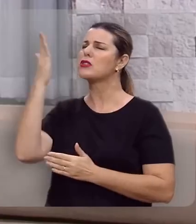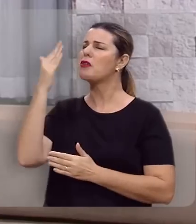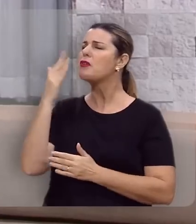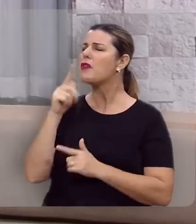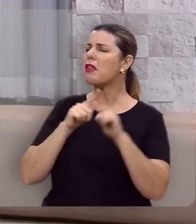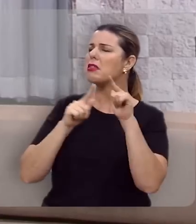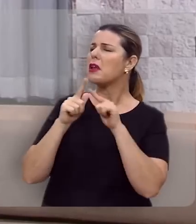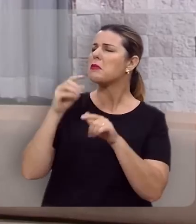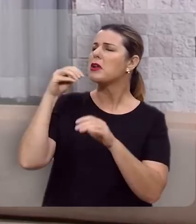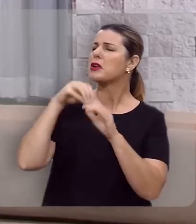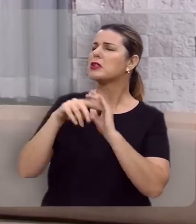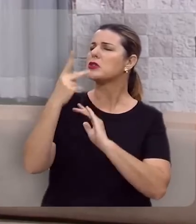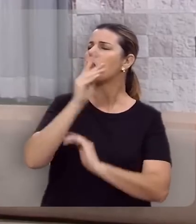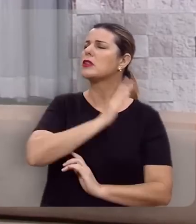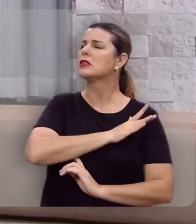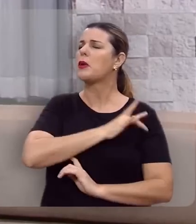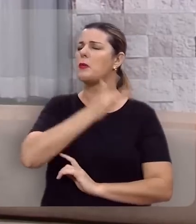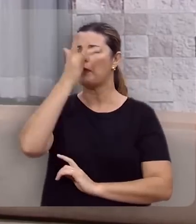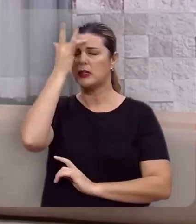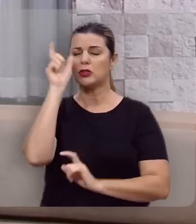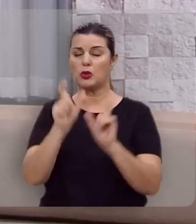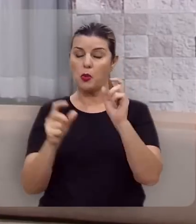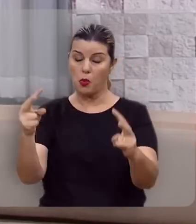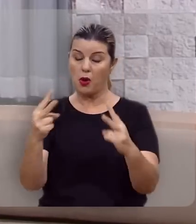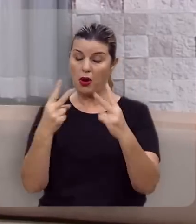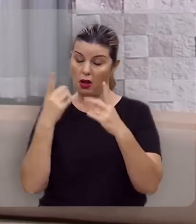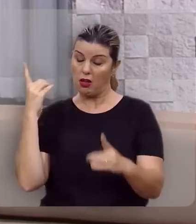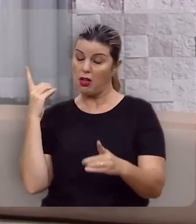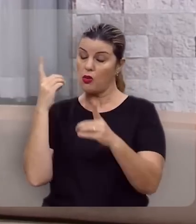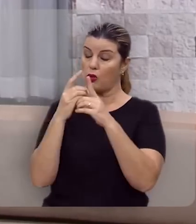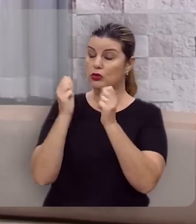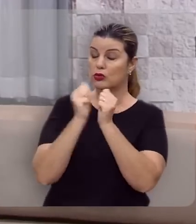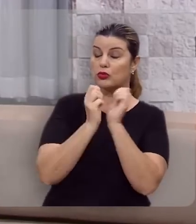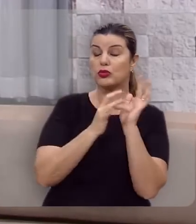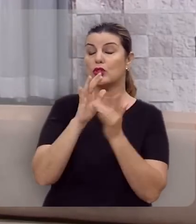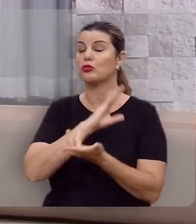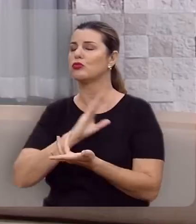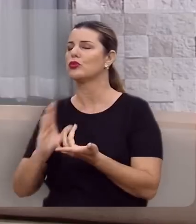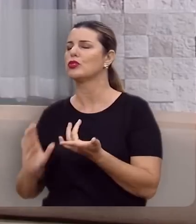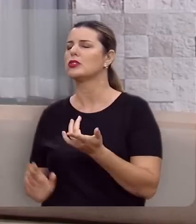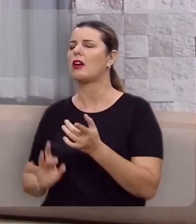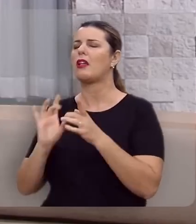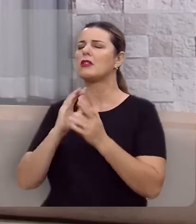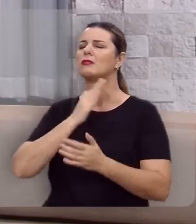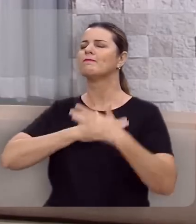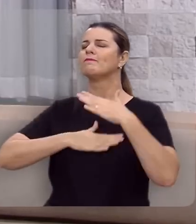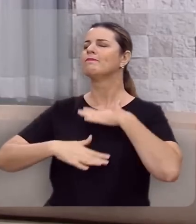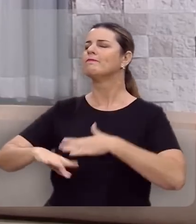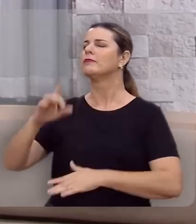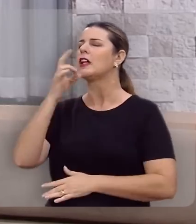de milhares de pessoas mortas pela Covid-19,